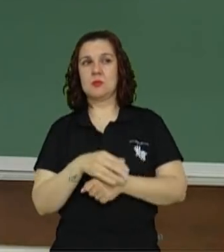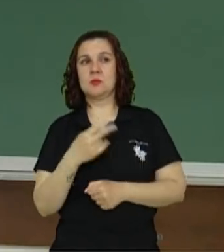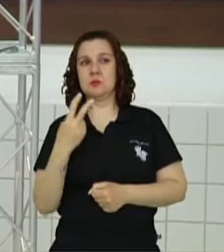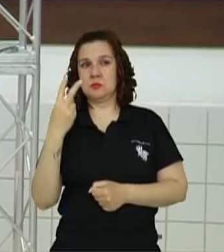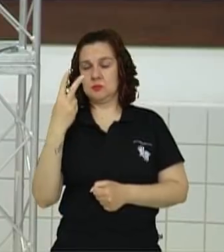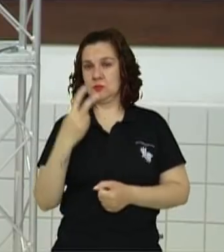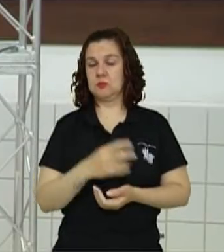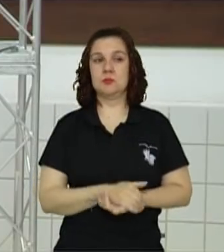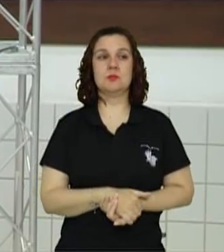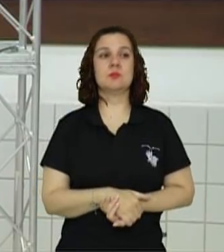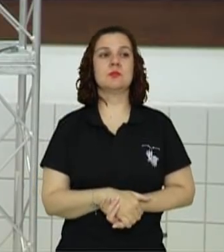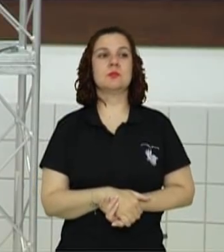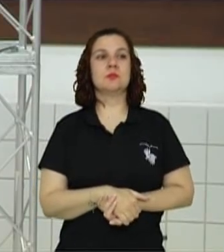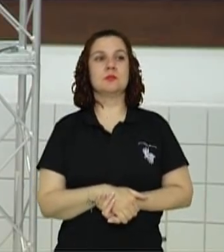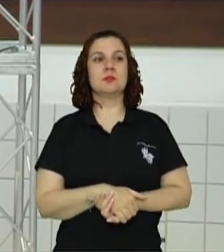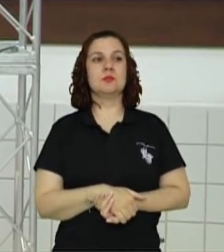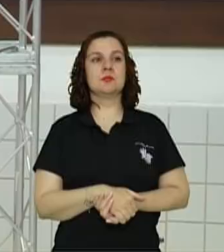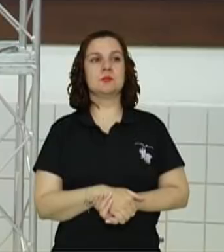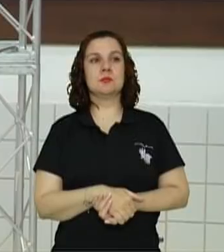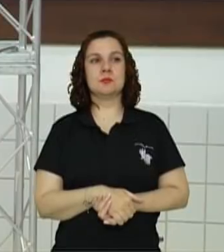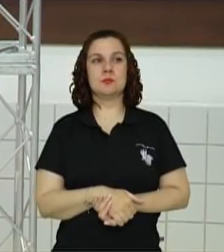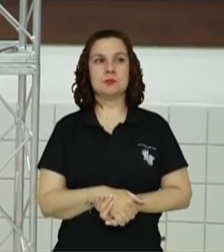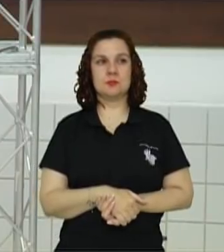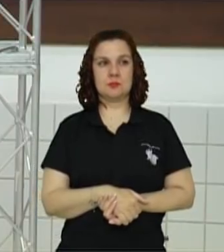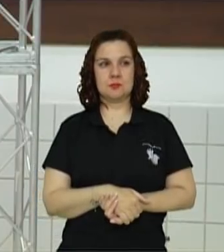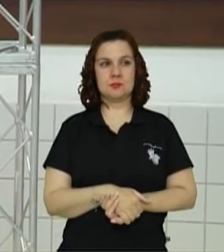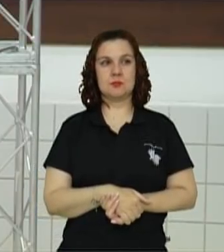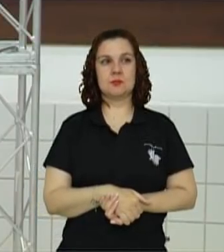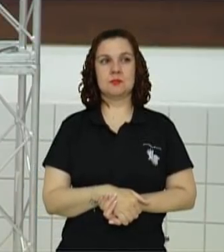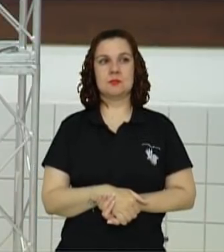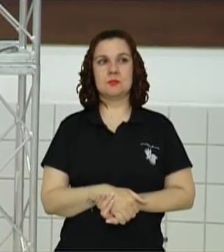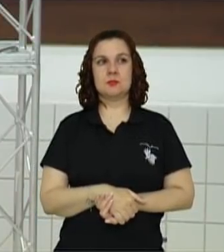2? Vejamos o seguinte aqui, ó.